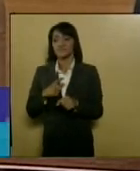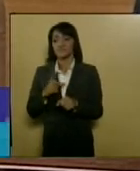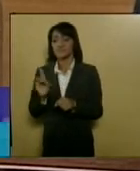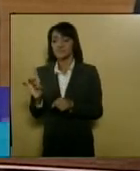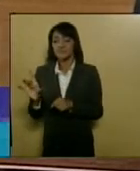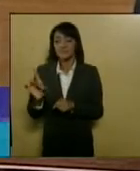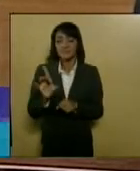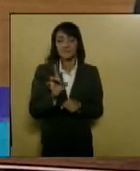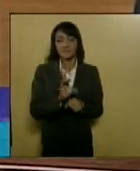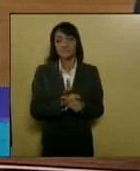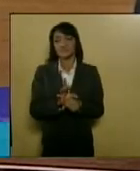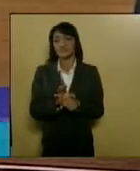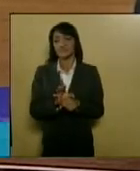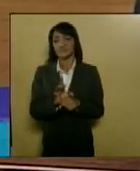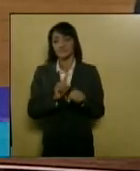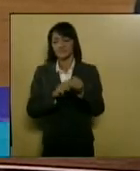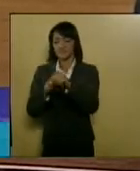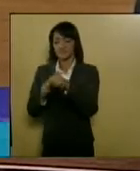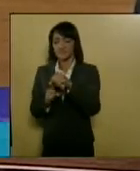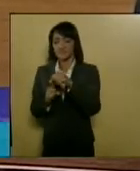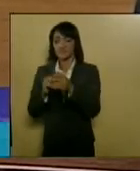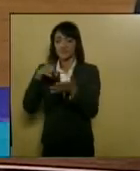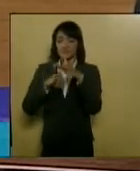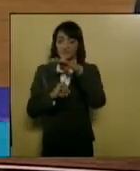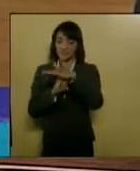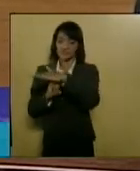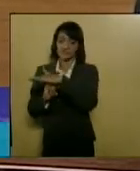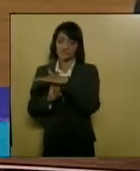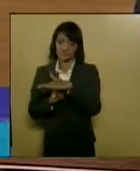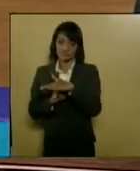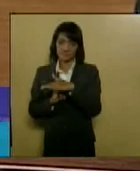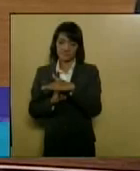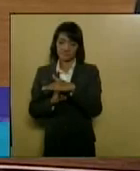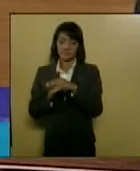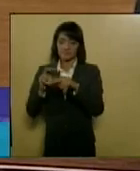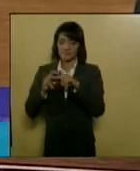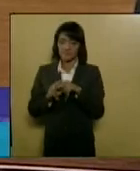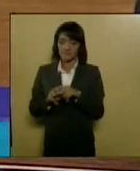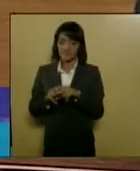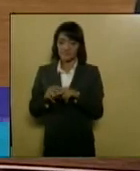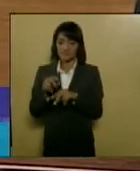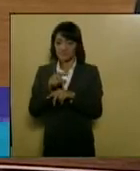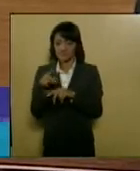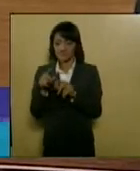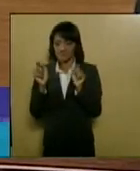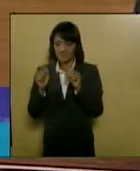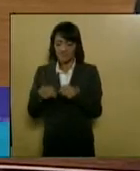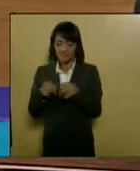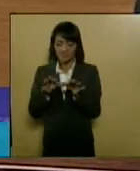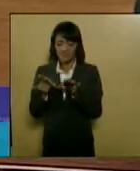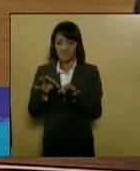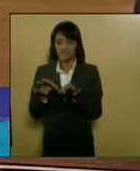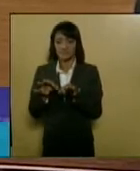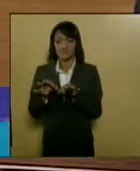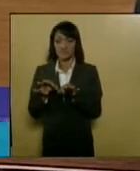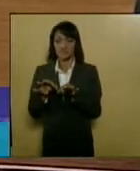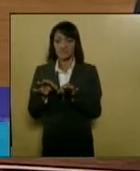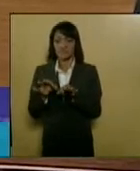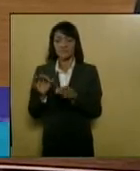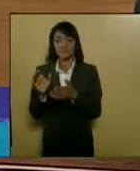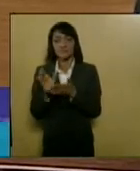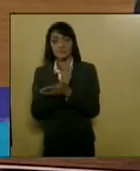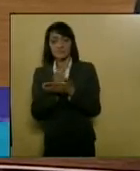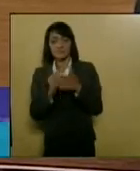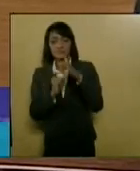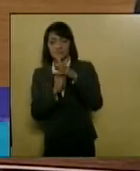situação em que ele tem que intervir. Então, quando uma dessas caixas de ferramenta, quando uma dessas instituições